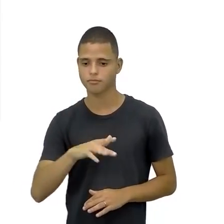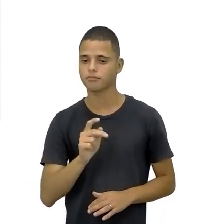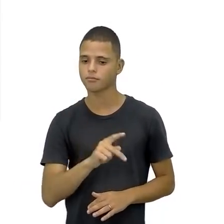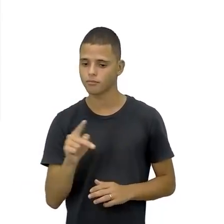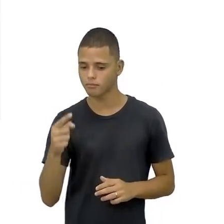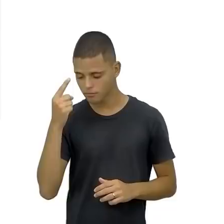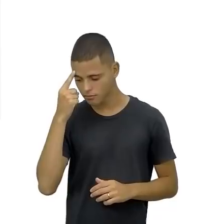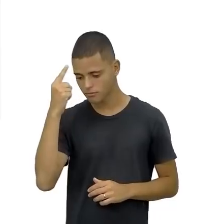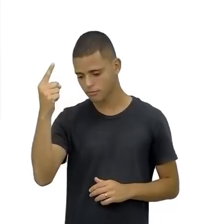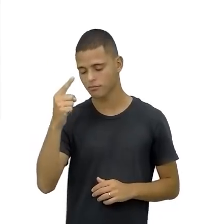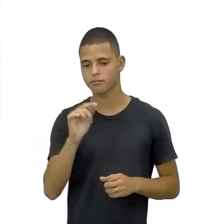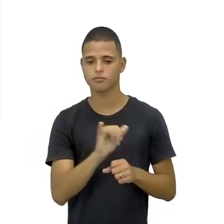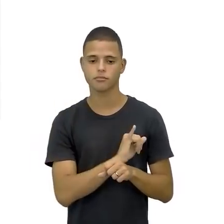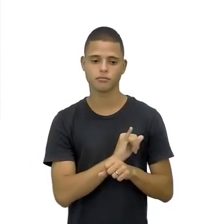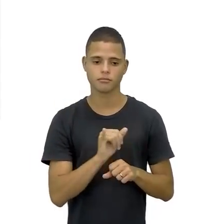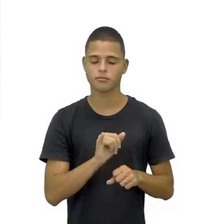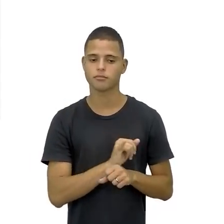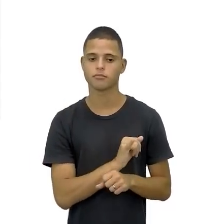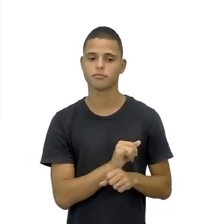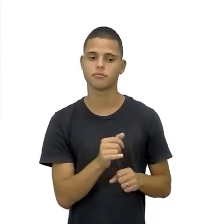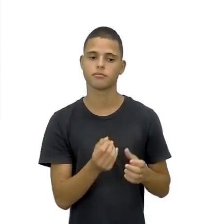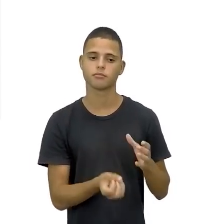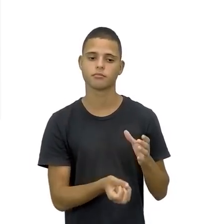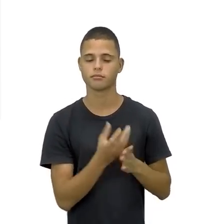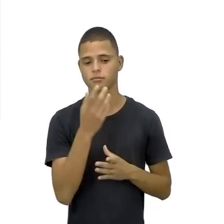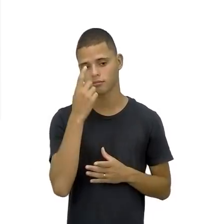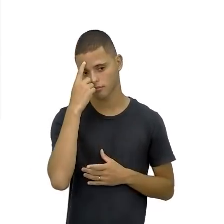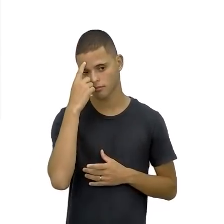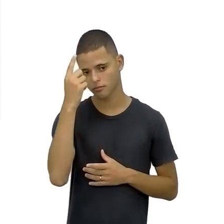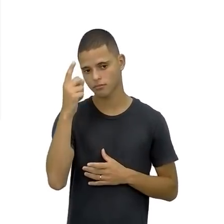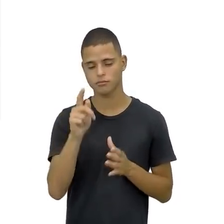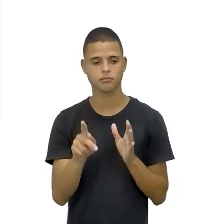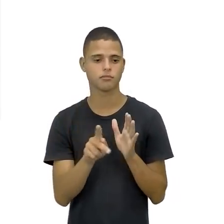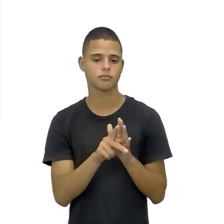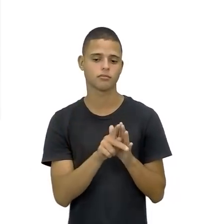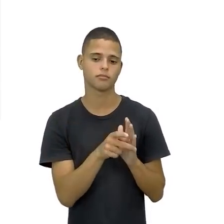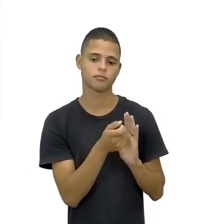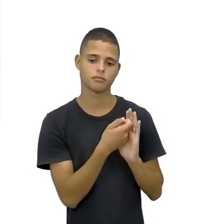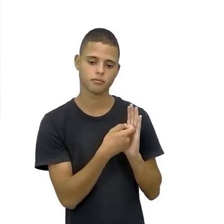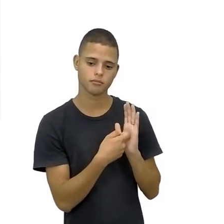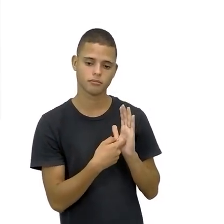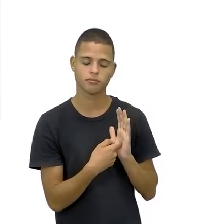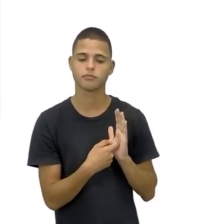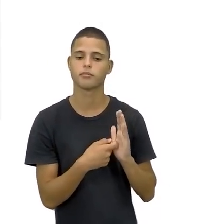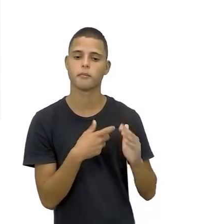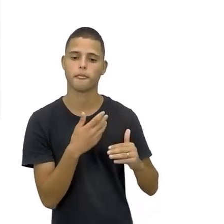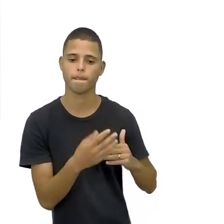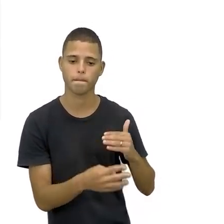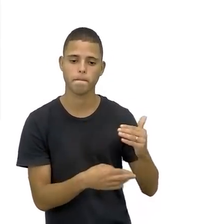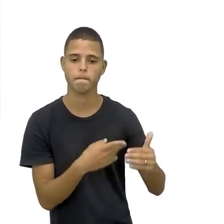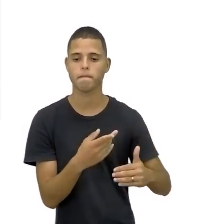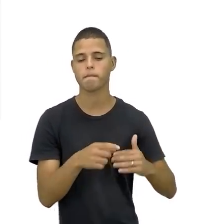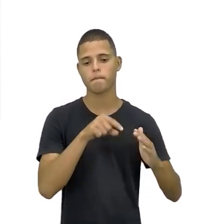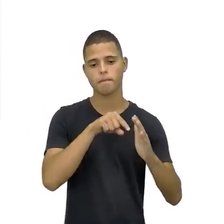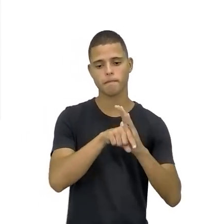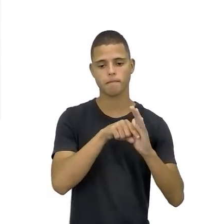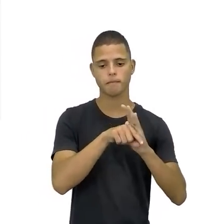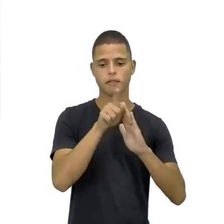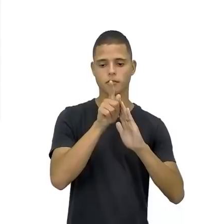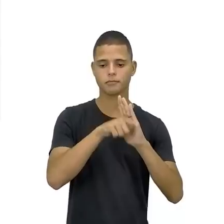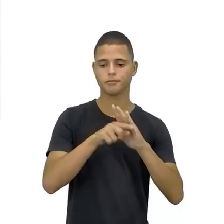planejamento, elaboração, né, revisão, pensando nessa questão da escrita, procedimentos de